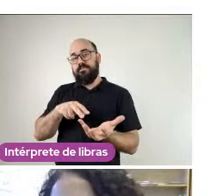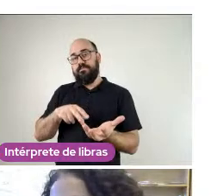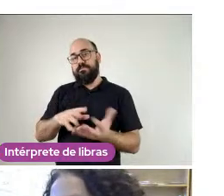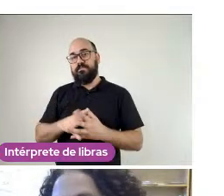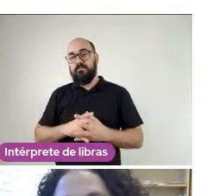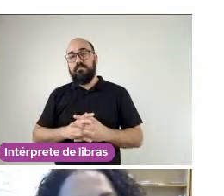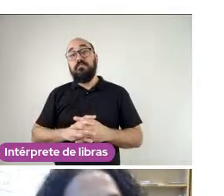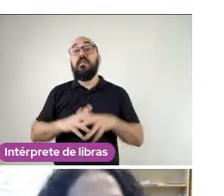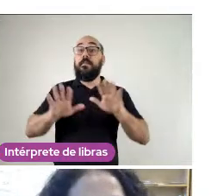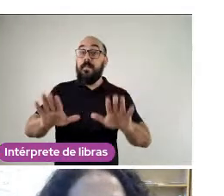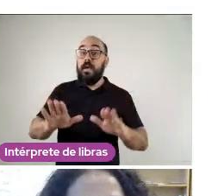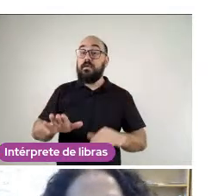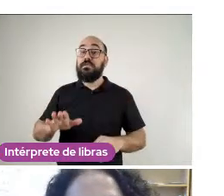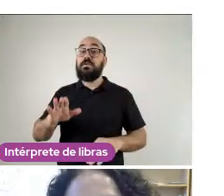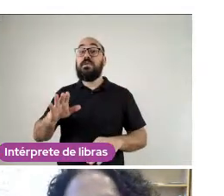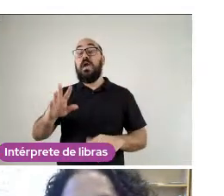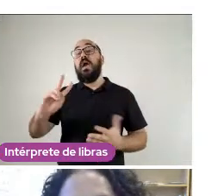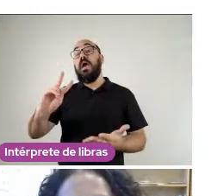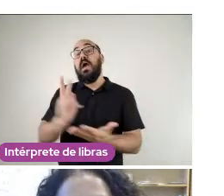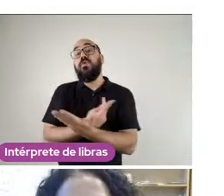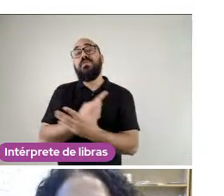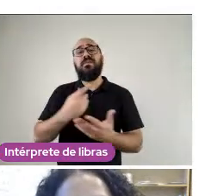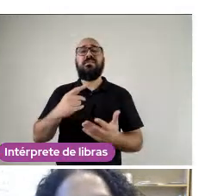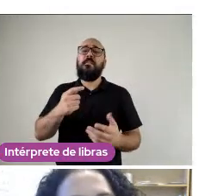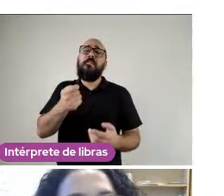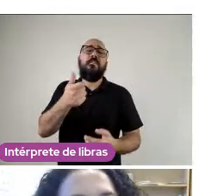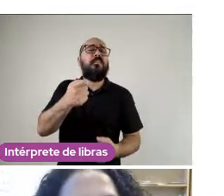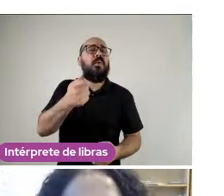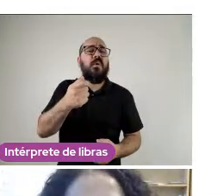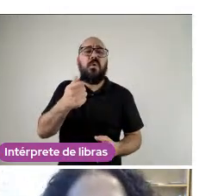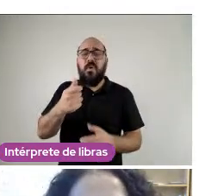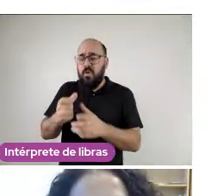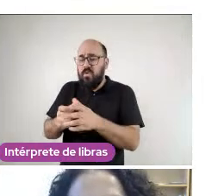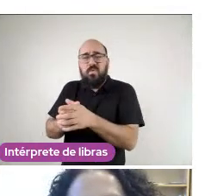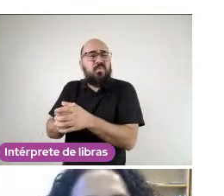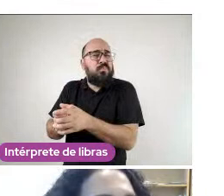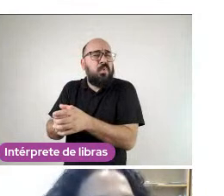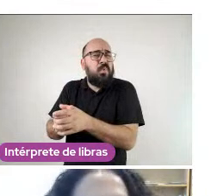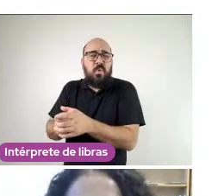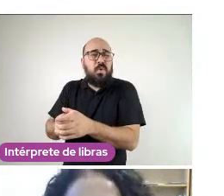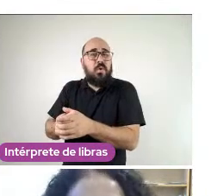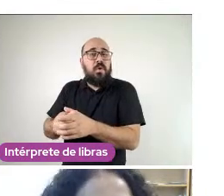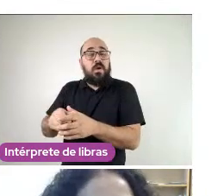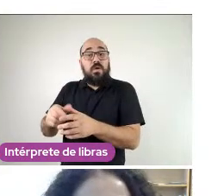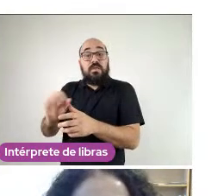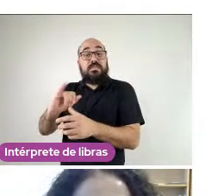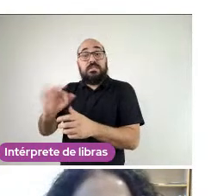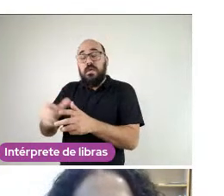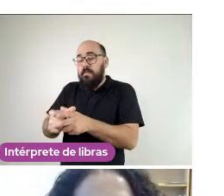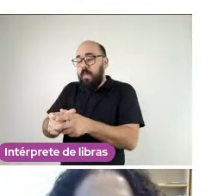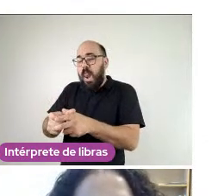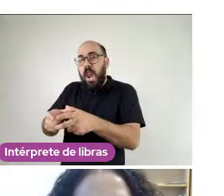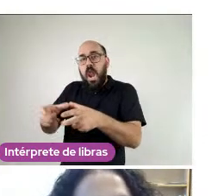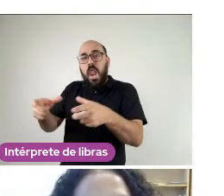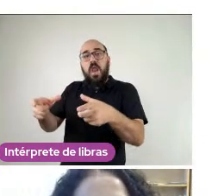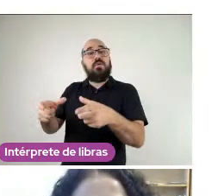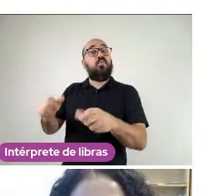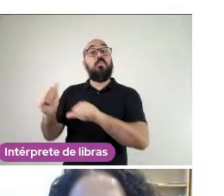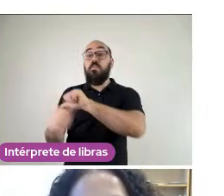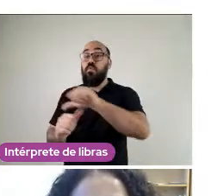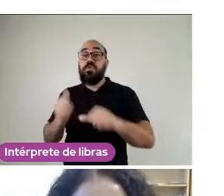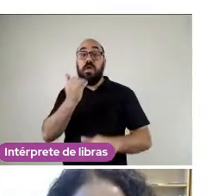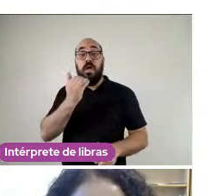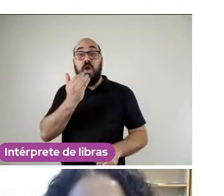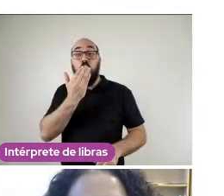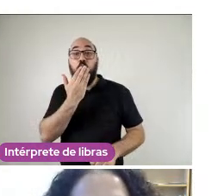geralmente com níveis tão baixos que quando ela aumenta um pouquinho, não muda a cor da água, não muda nada, mas